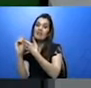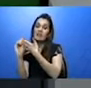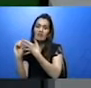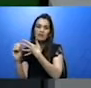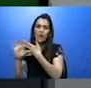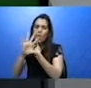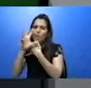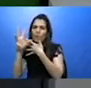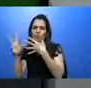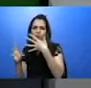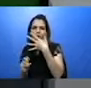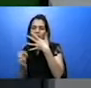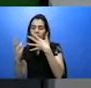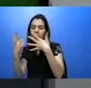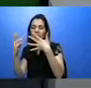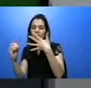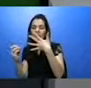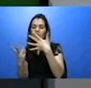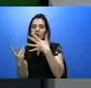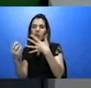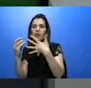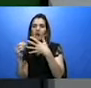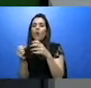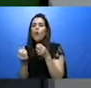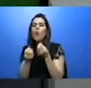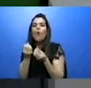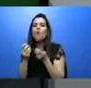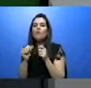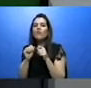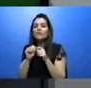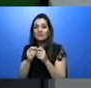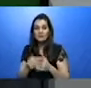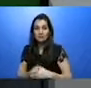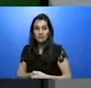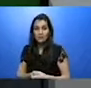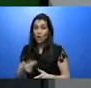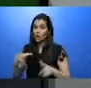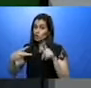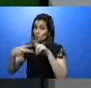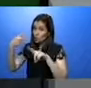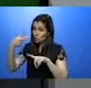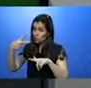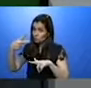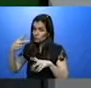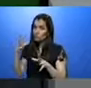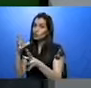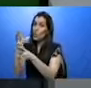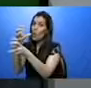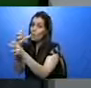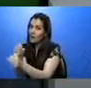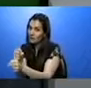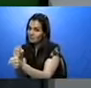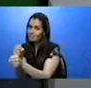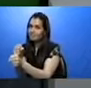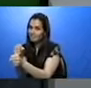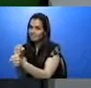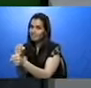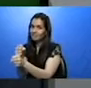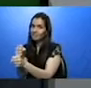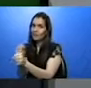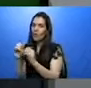30 quilômetros. Nós podemos resolver de duas maneiras, né? Eu posso somar tudo isso, porque eu estou